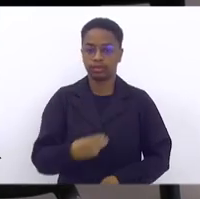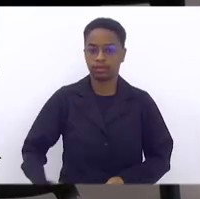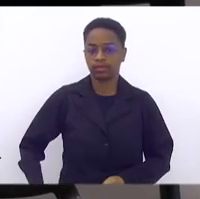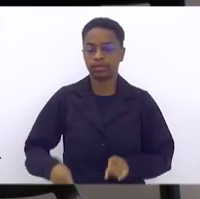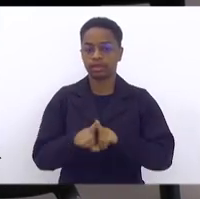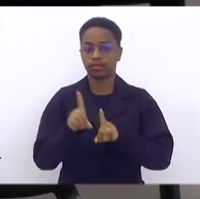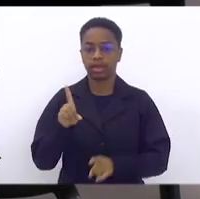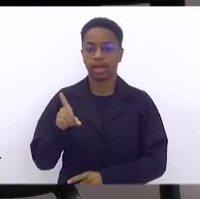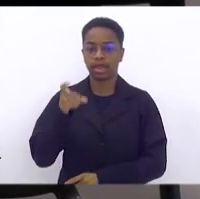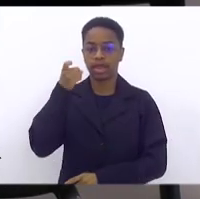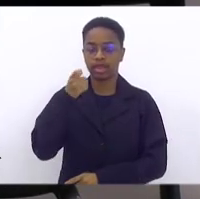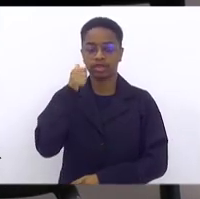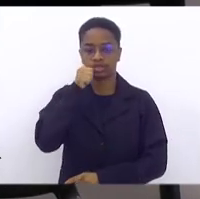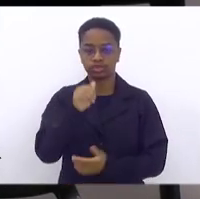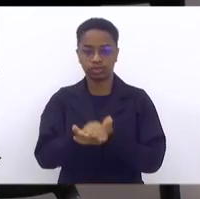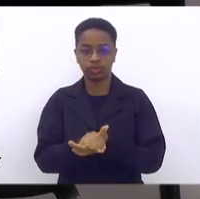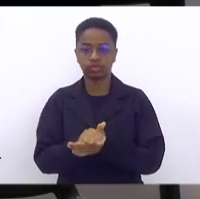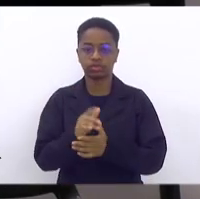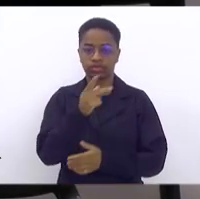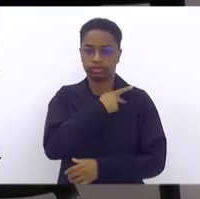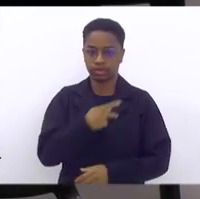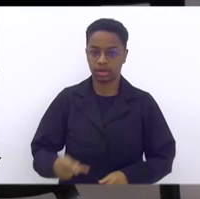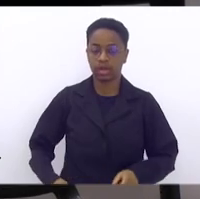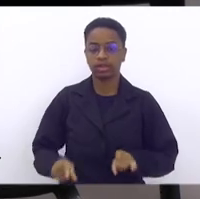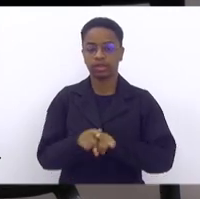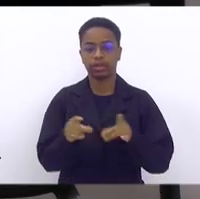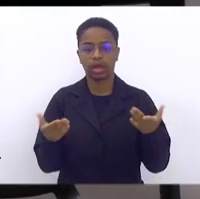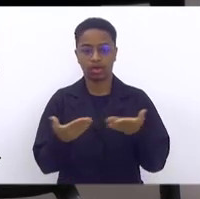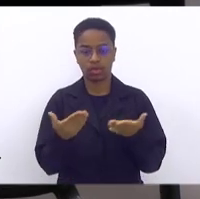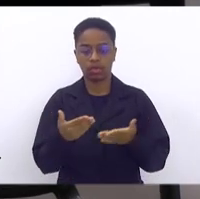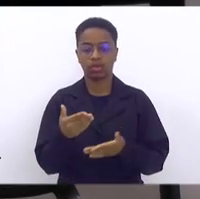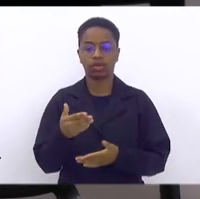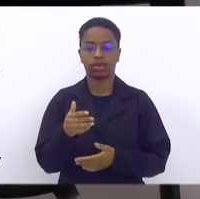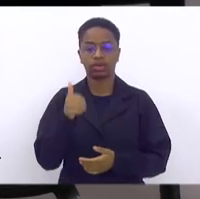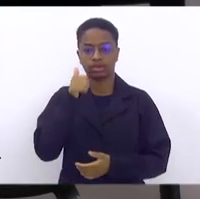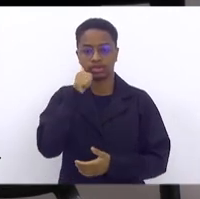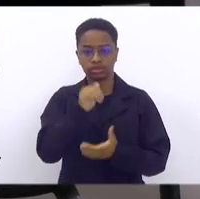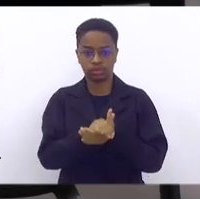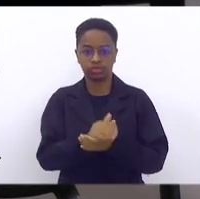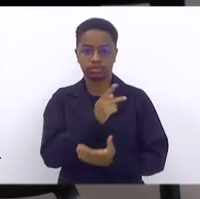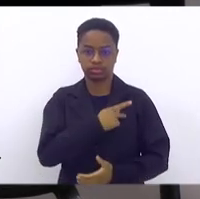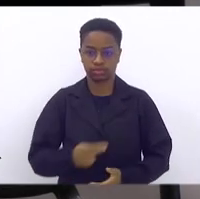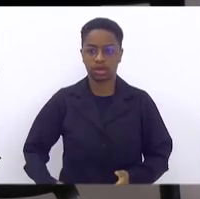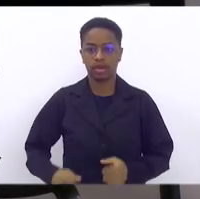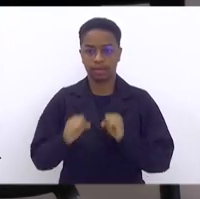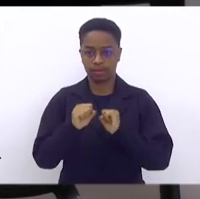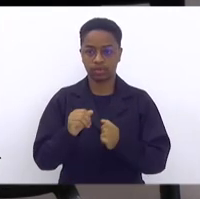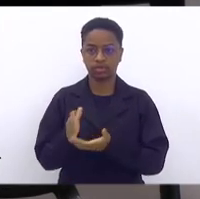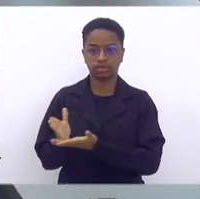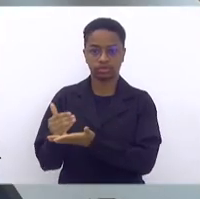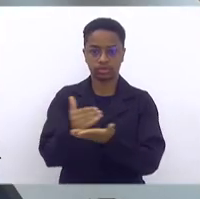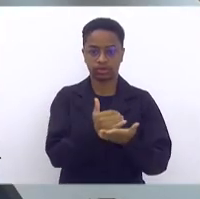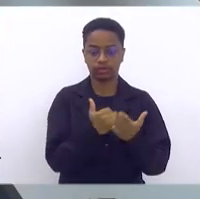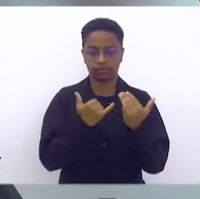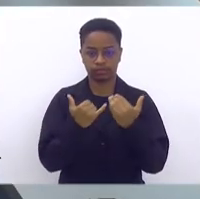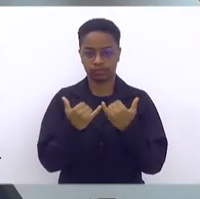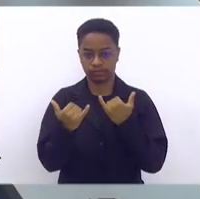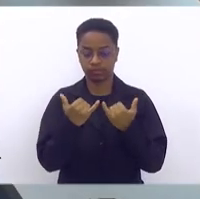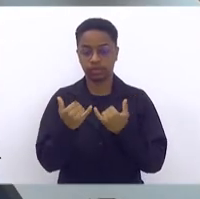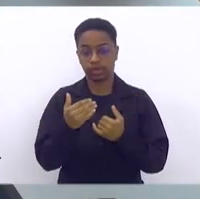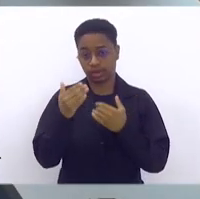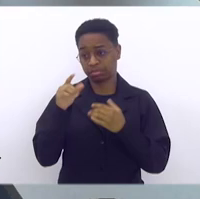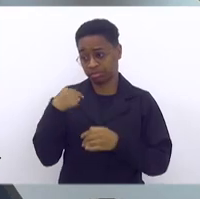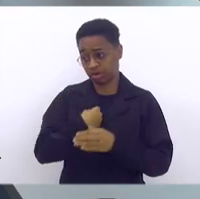a ex-primeira-dama, a atual primeira-dama, a gente consegue mapear muito bem essa violência nesse sentido. Não, a gente agradece, pode mandar. Obrigada. Sim, com